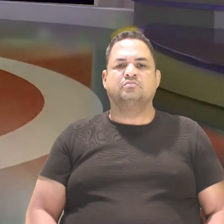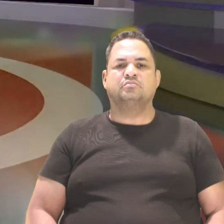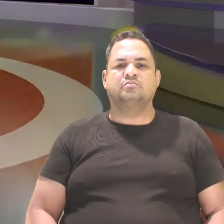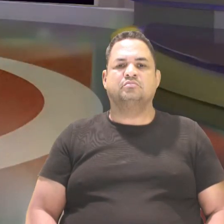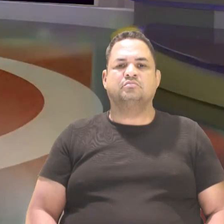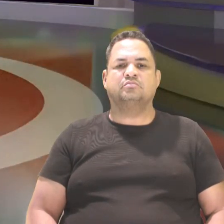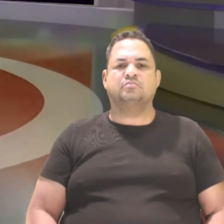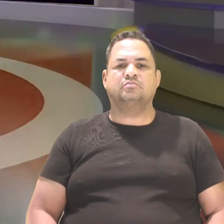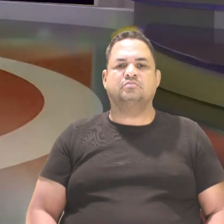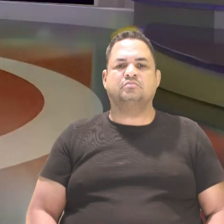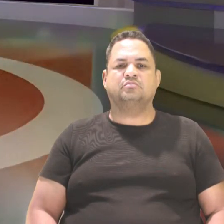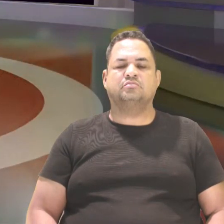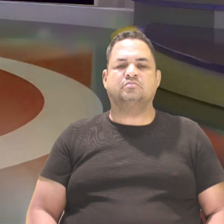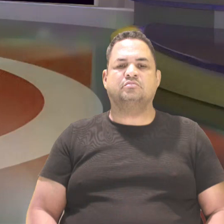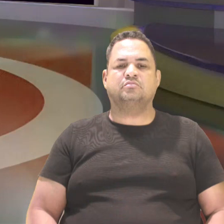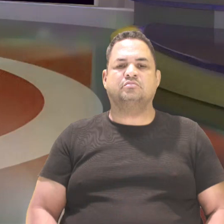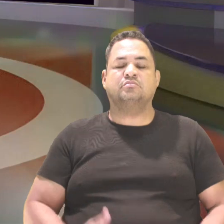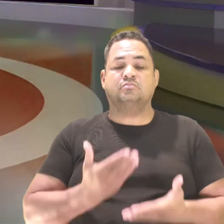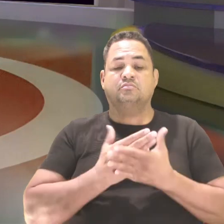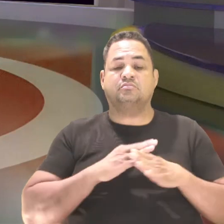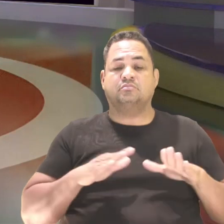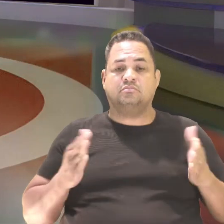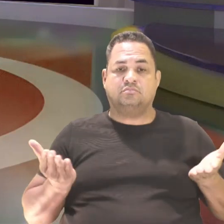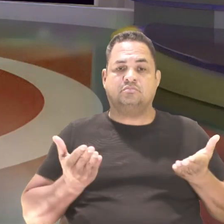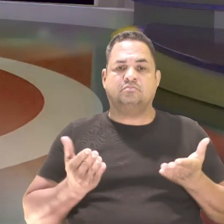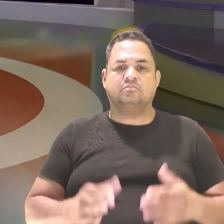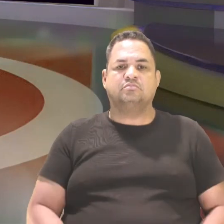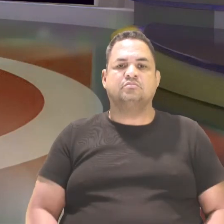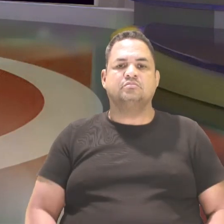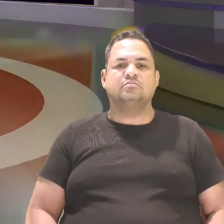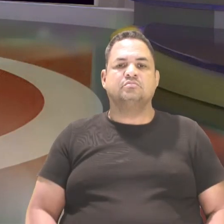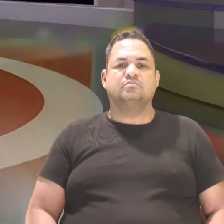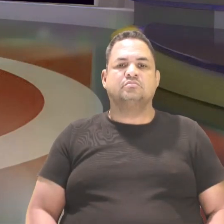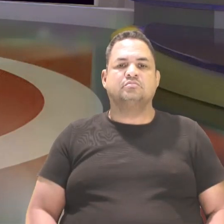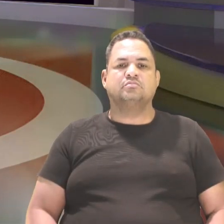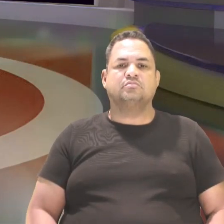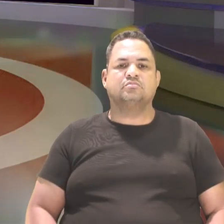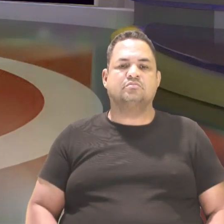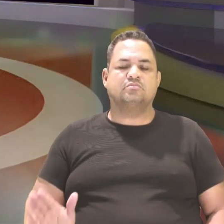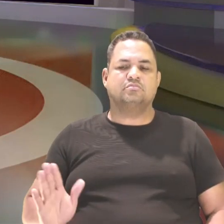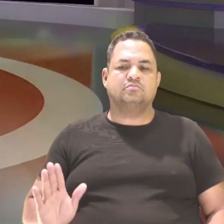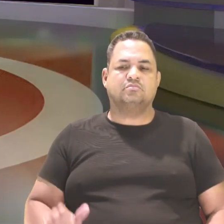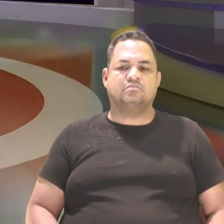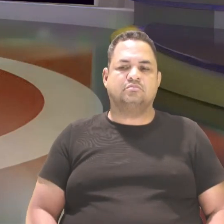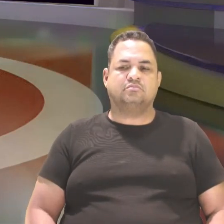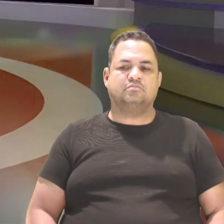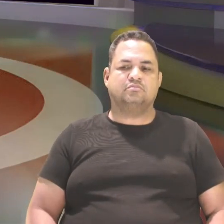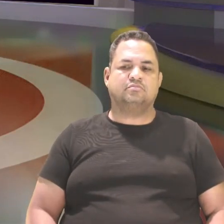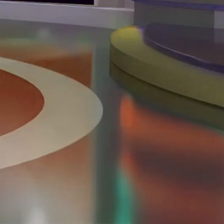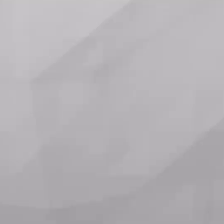And that's it for today, folks. Por hoje é só, pessoal. See you next class. Bye, bye.